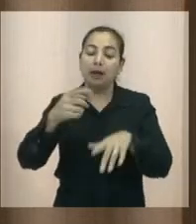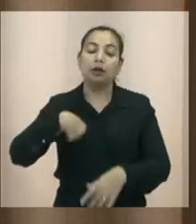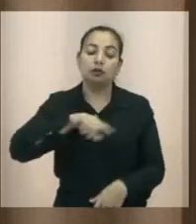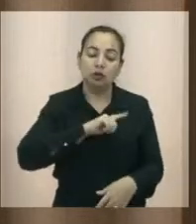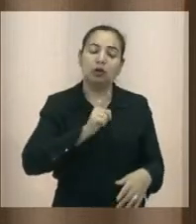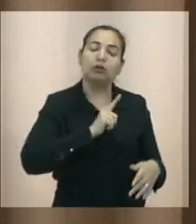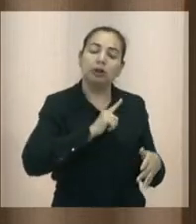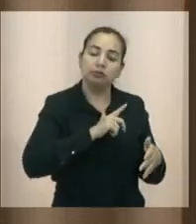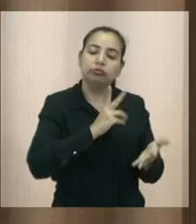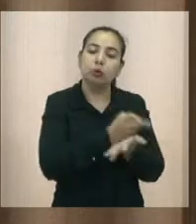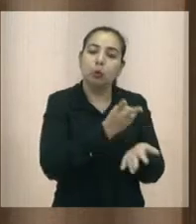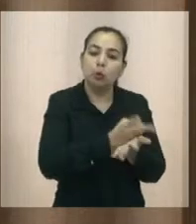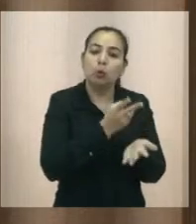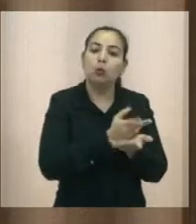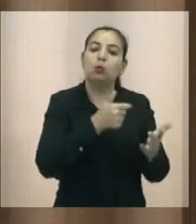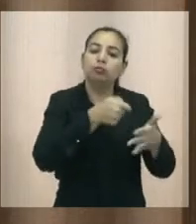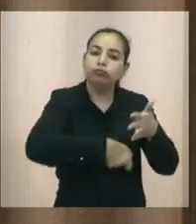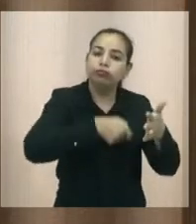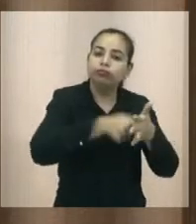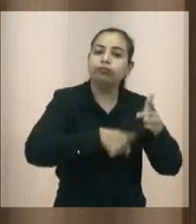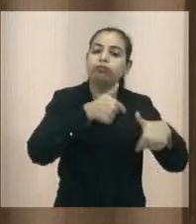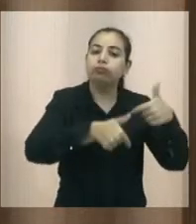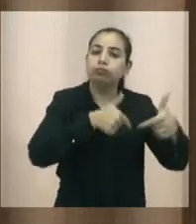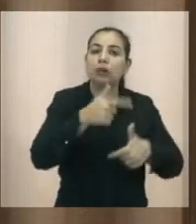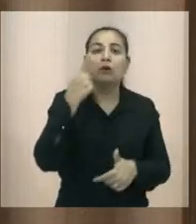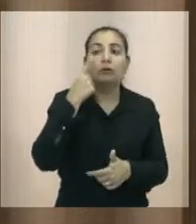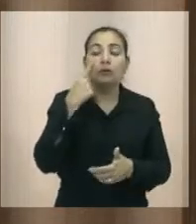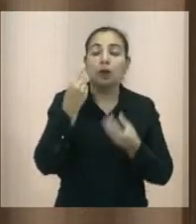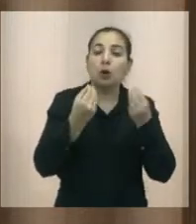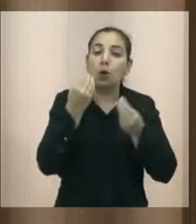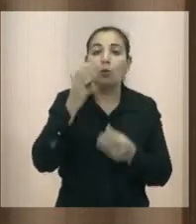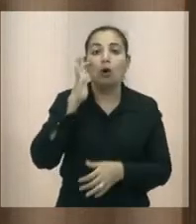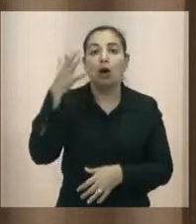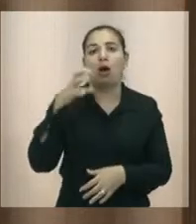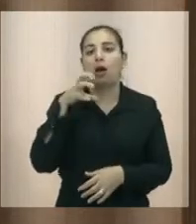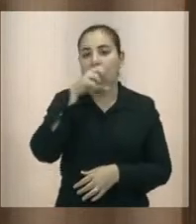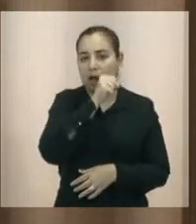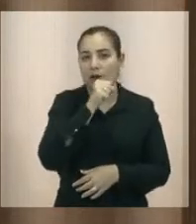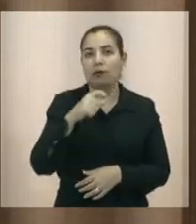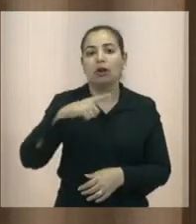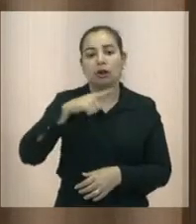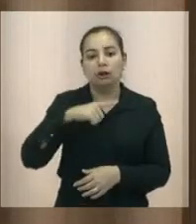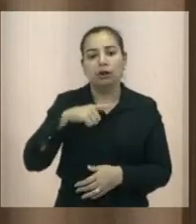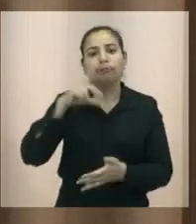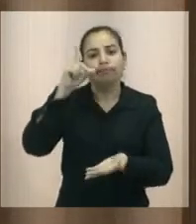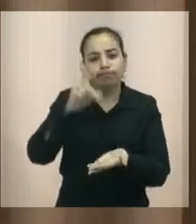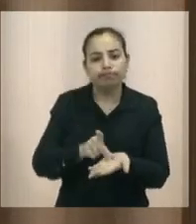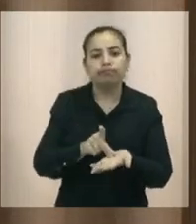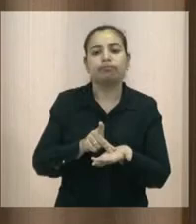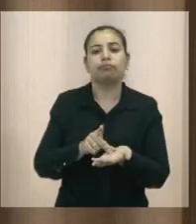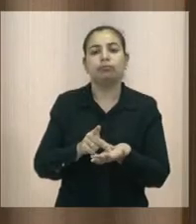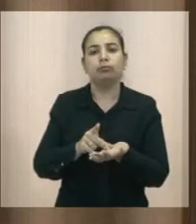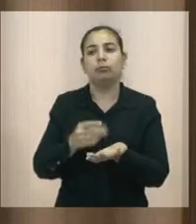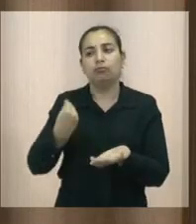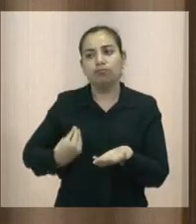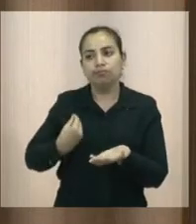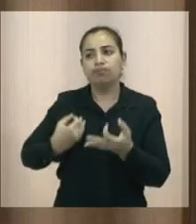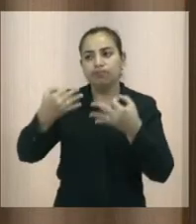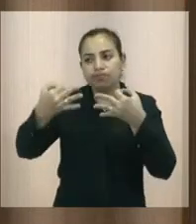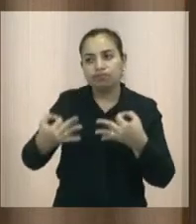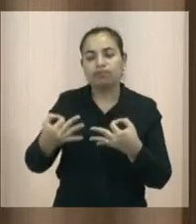situação bastante difícil, precisando de uma intervenção o mais rápido possível para que a gente tenha dignidade, né, no viver,